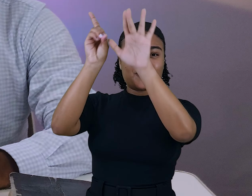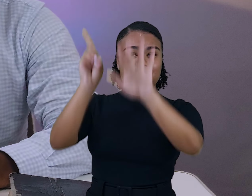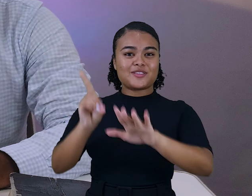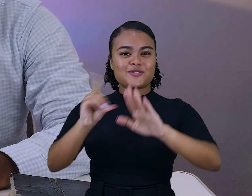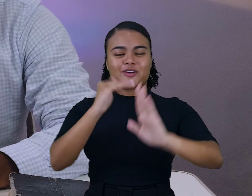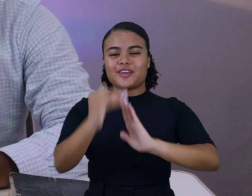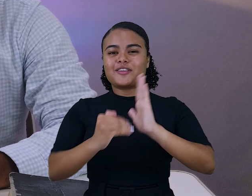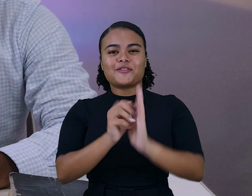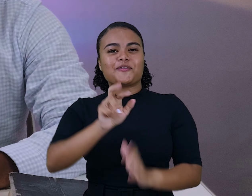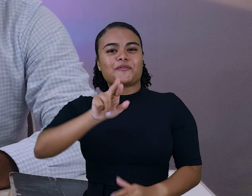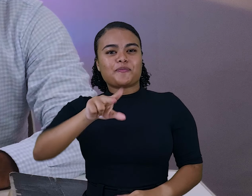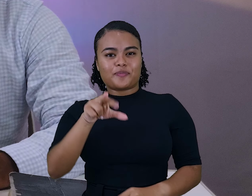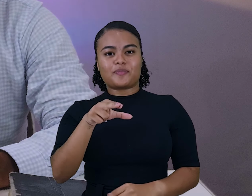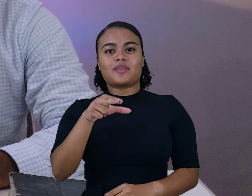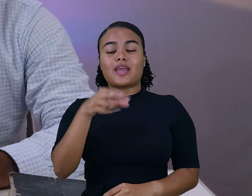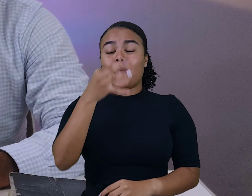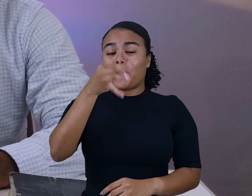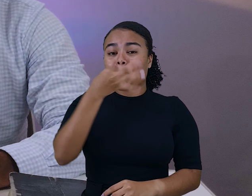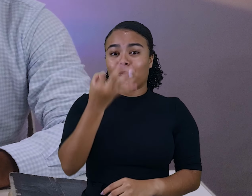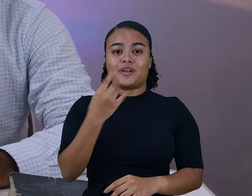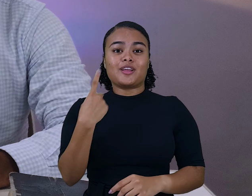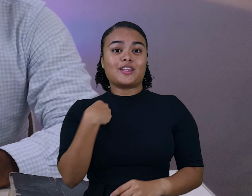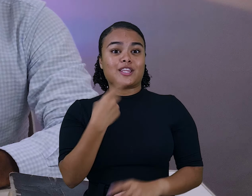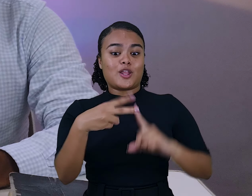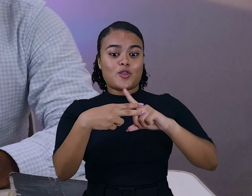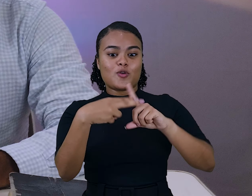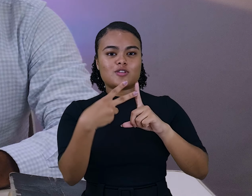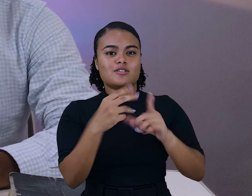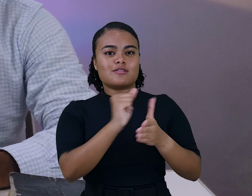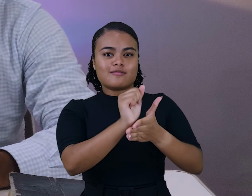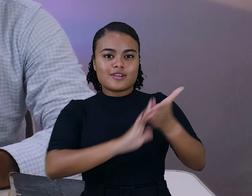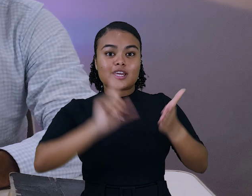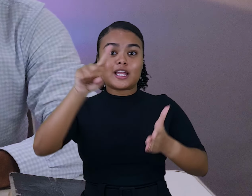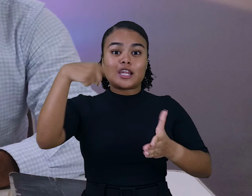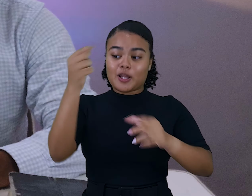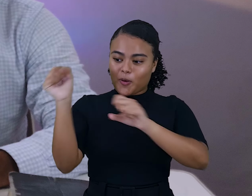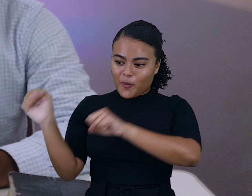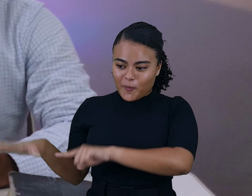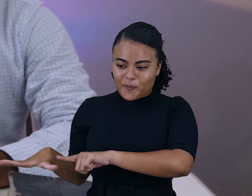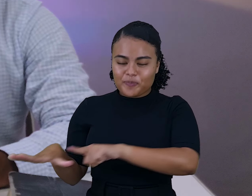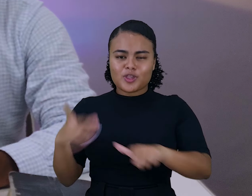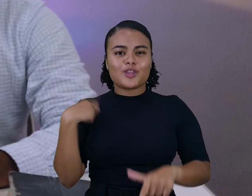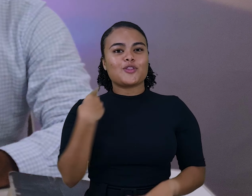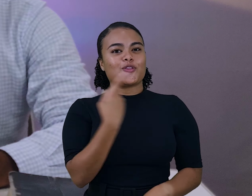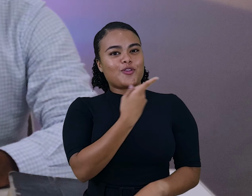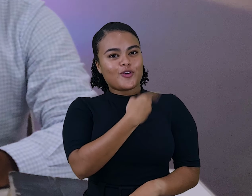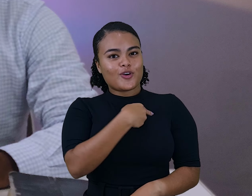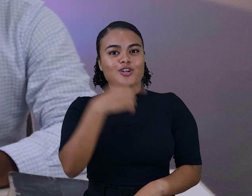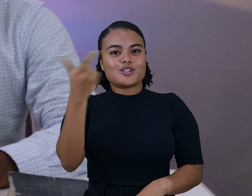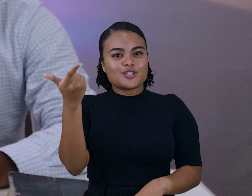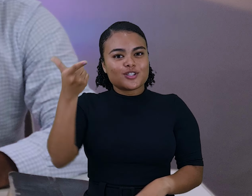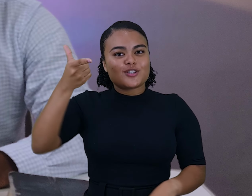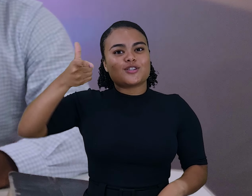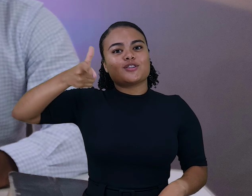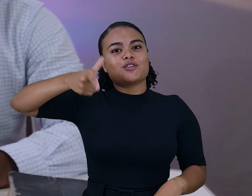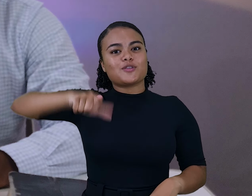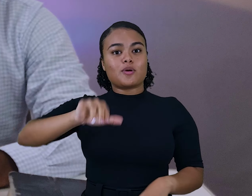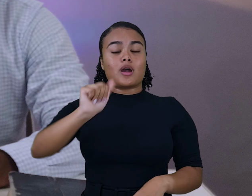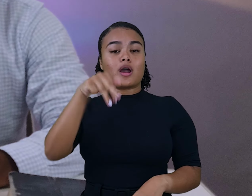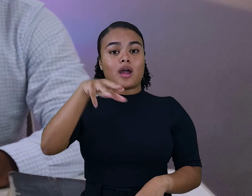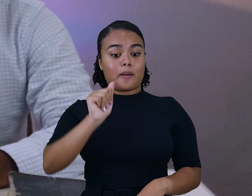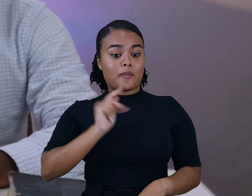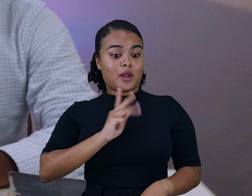todos, irmãos. Esse foi o comentário da nossa segunda lição e na semana que vem estaremos com o nosso